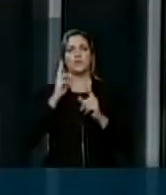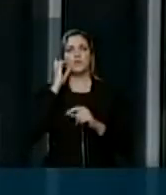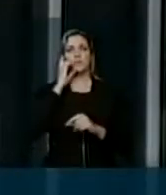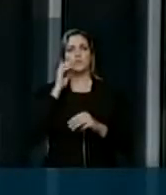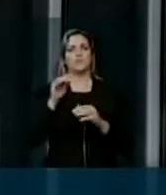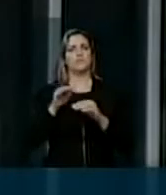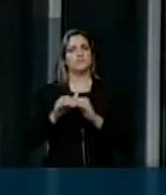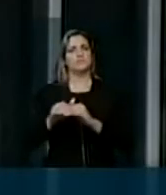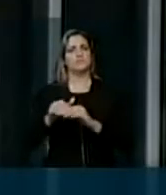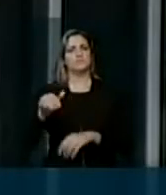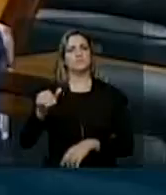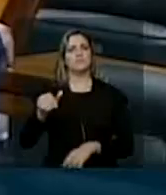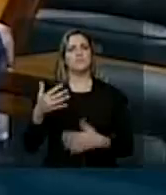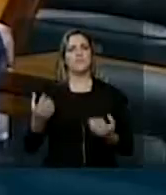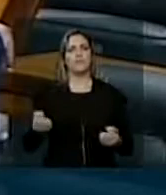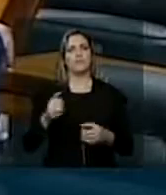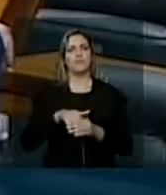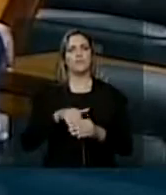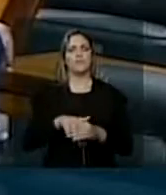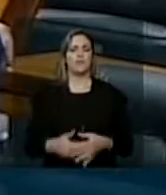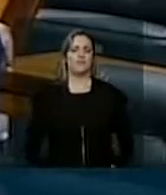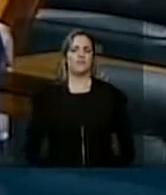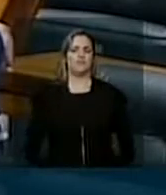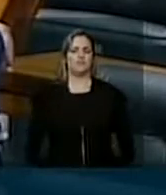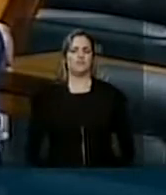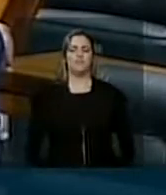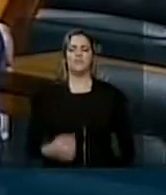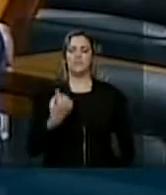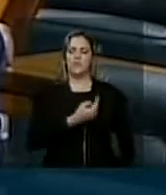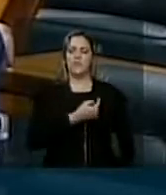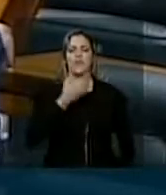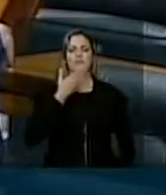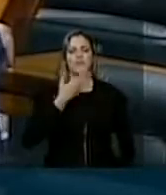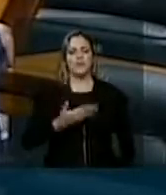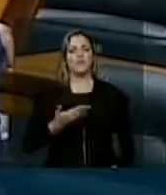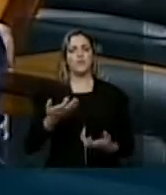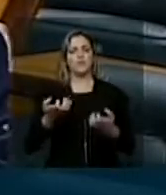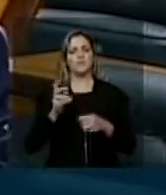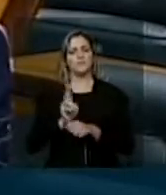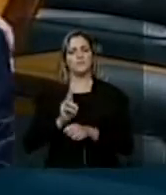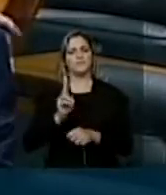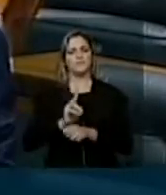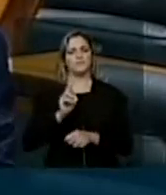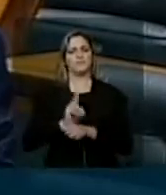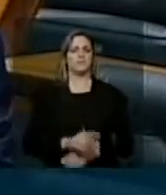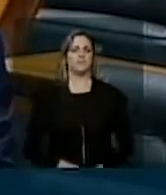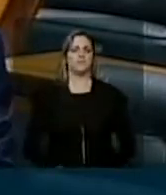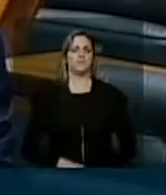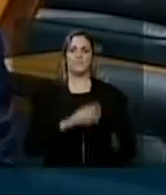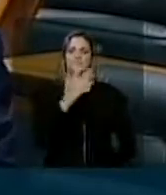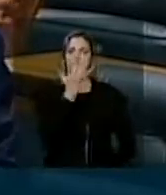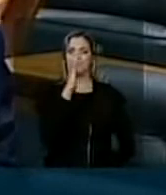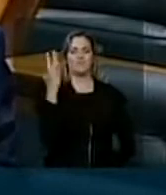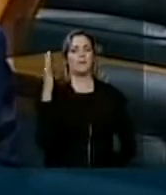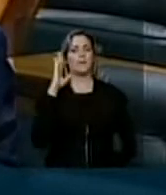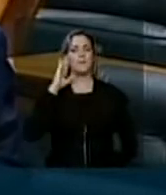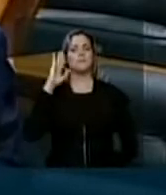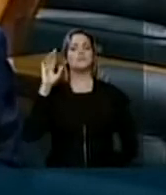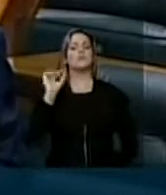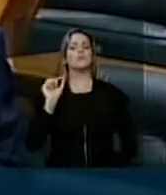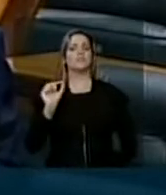anos que o Código Florestal se encontra nessa casa. 11 anos que se encontra no Poder Legislativo. Vossa Excelência tem toda a